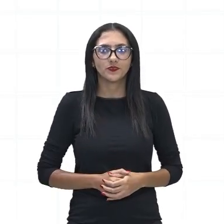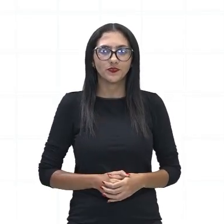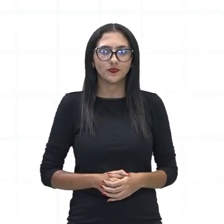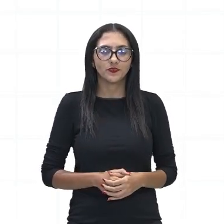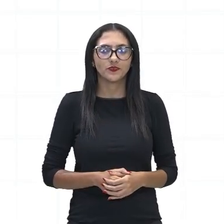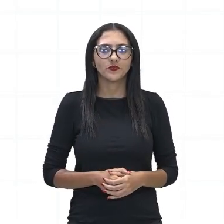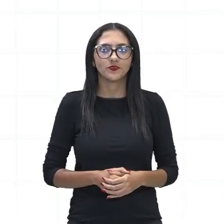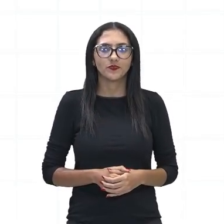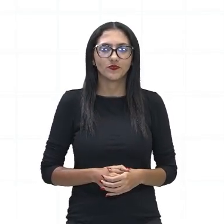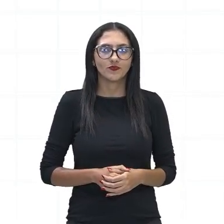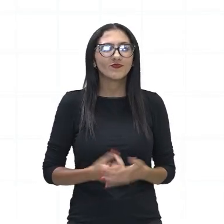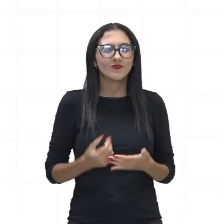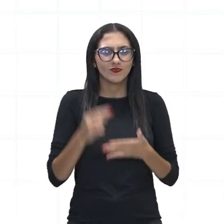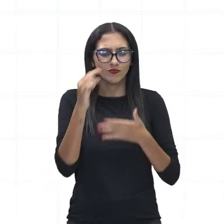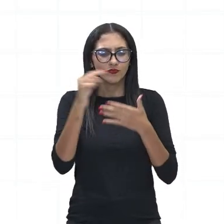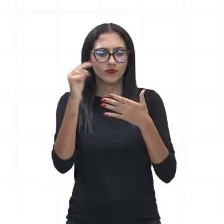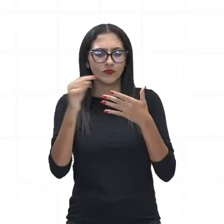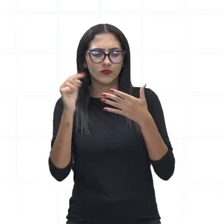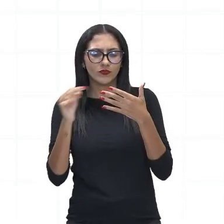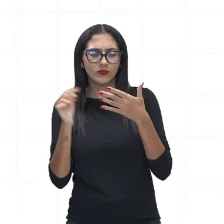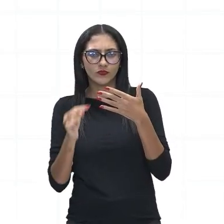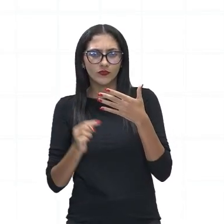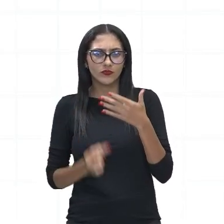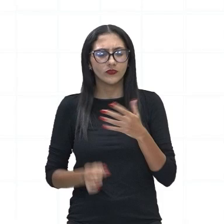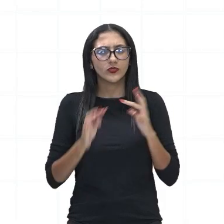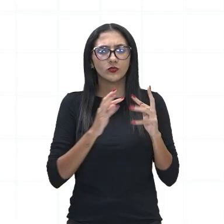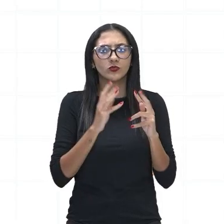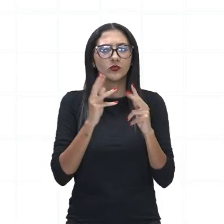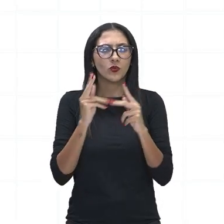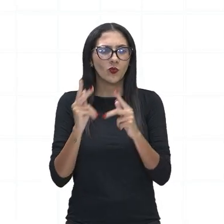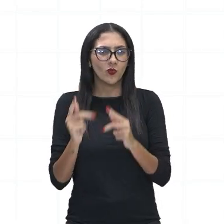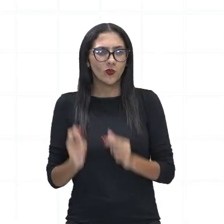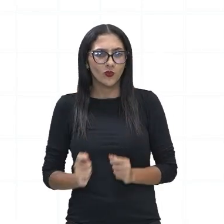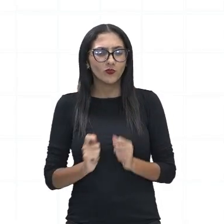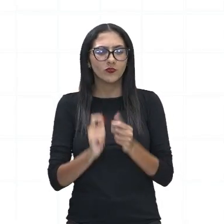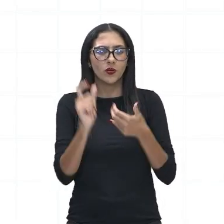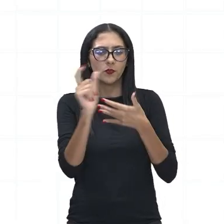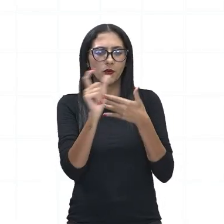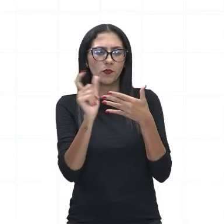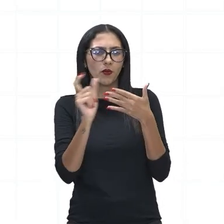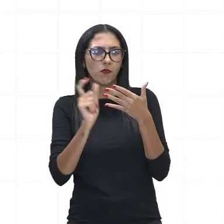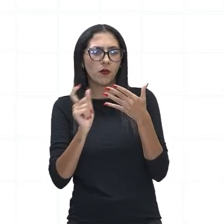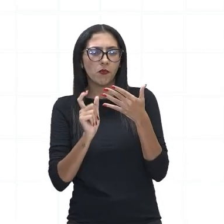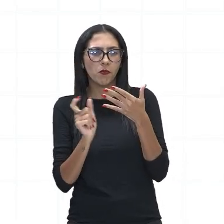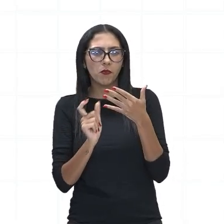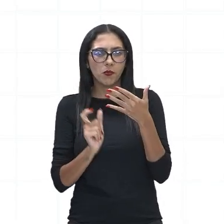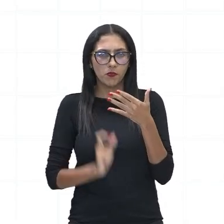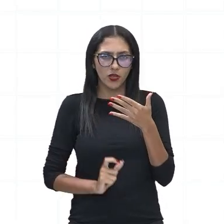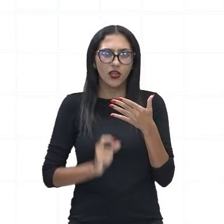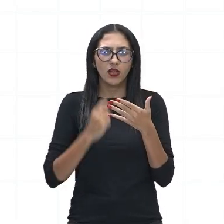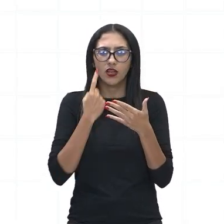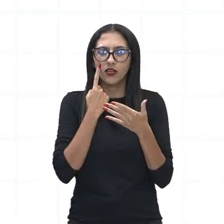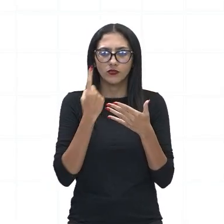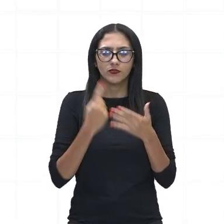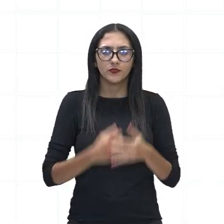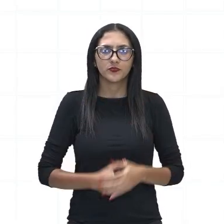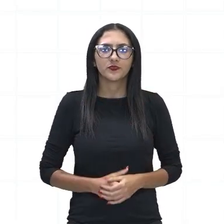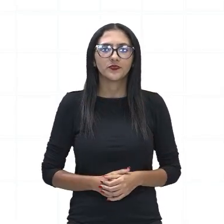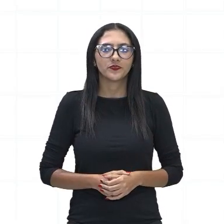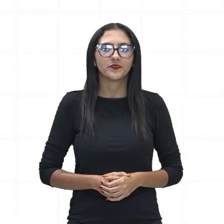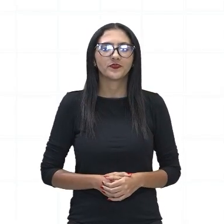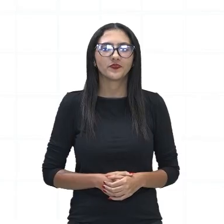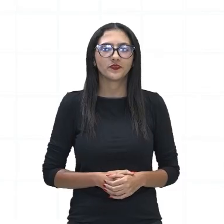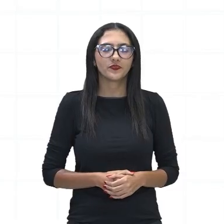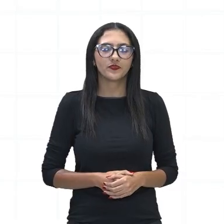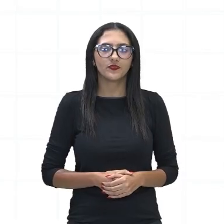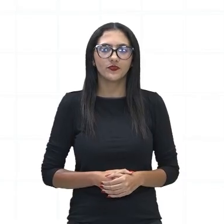Então, tea, rice, water, sugar, food, beer, salt. E nós